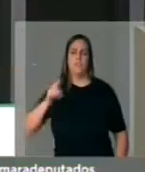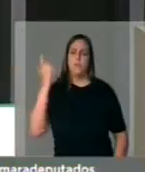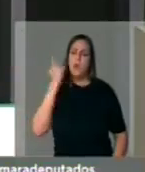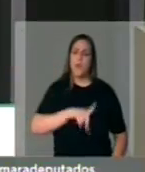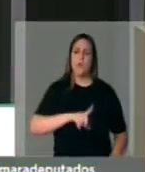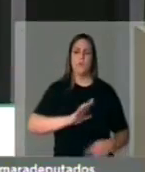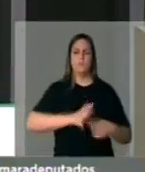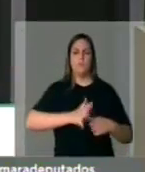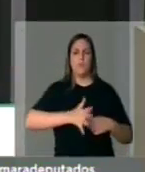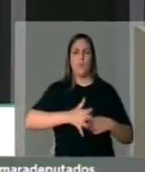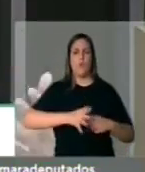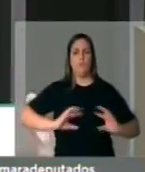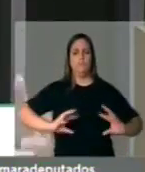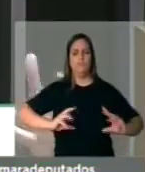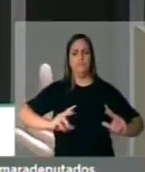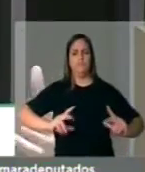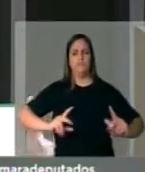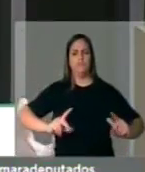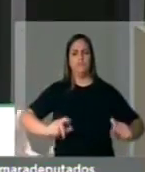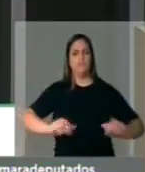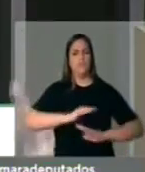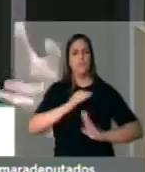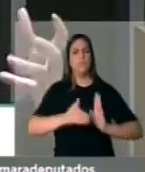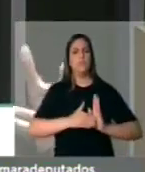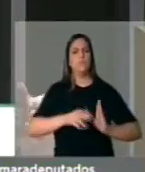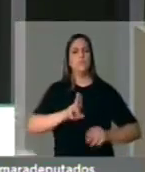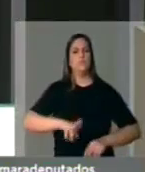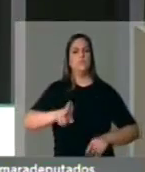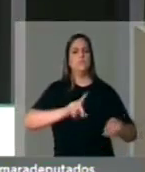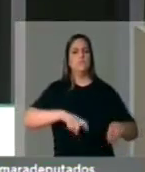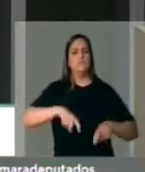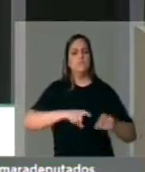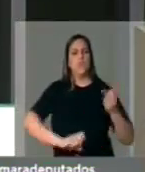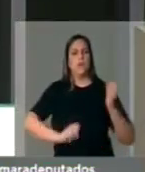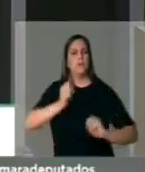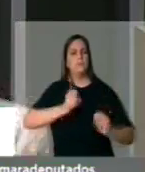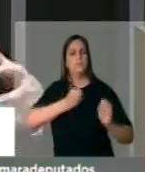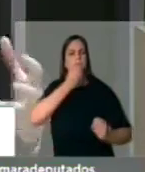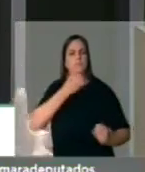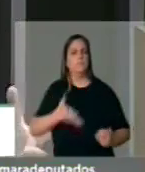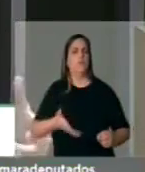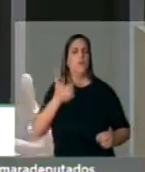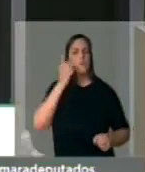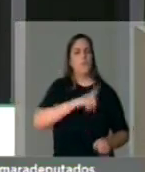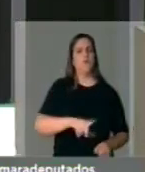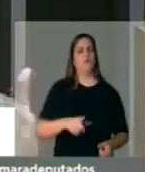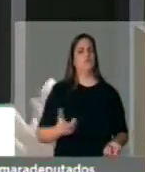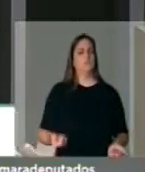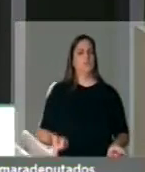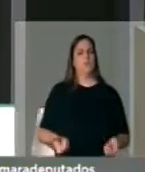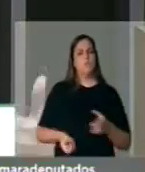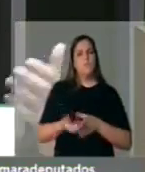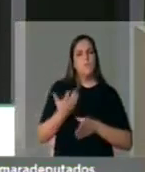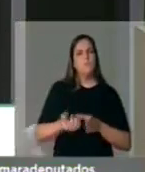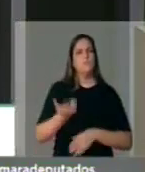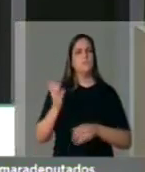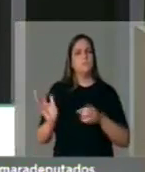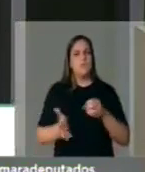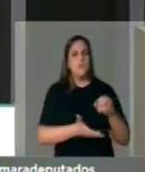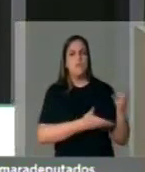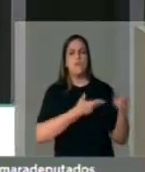motores, equipamentos e aquilo que faz com que se possa ter uma agroindústria eficiente, a produção ter uma